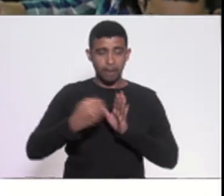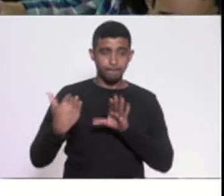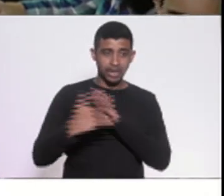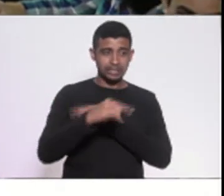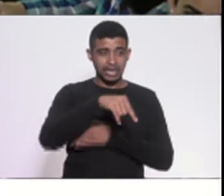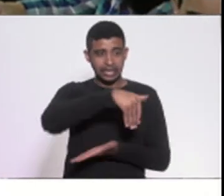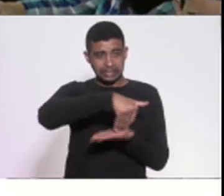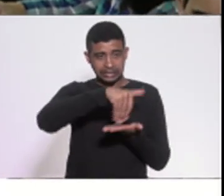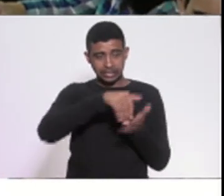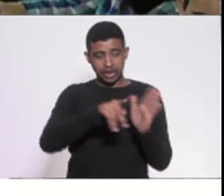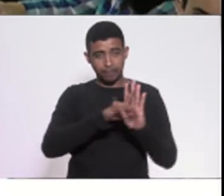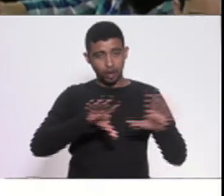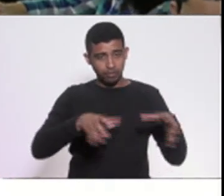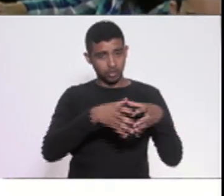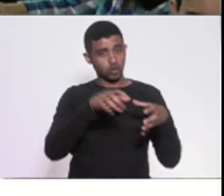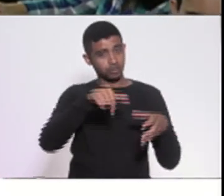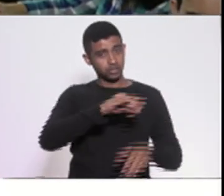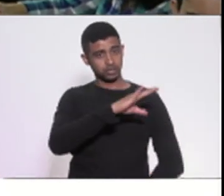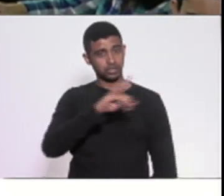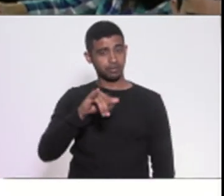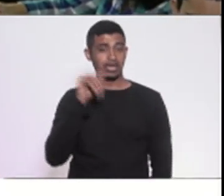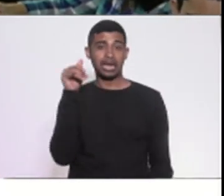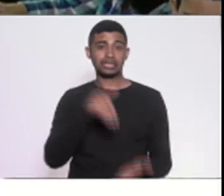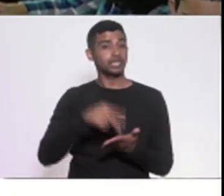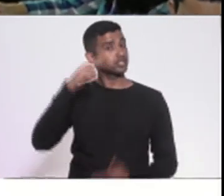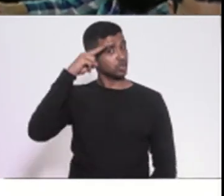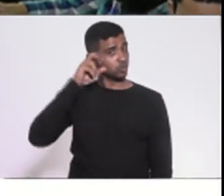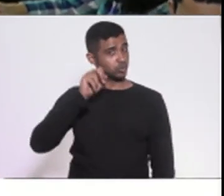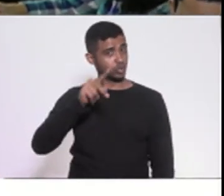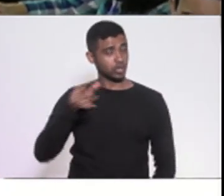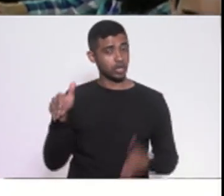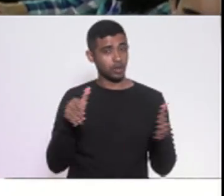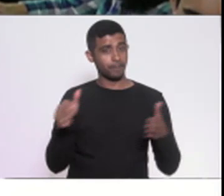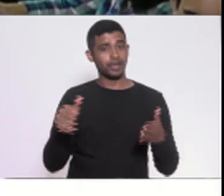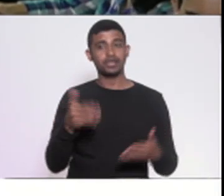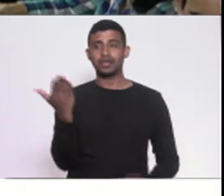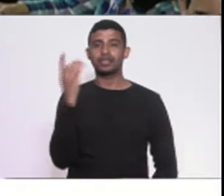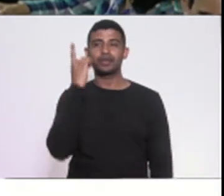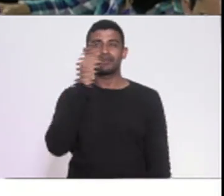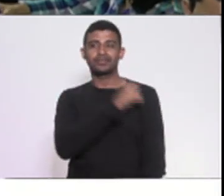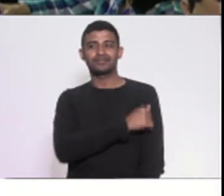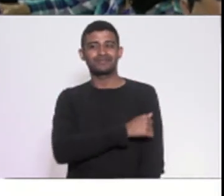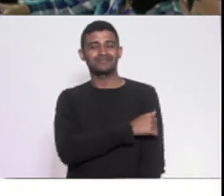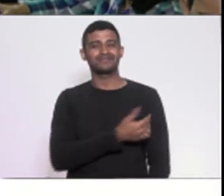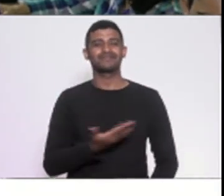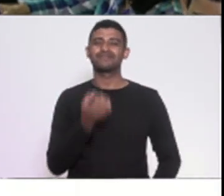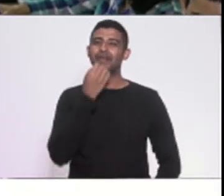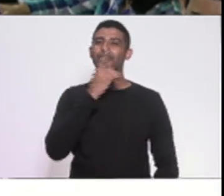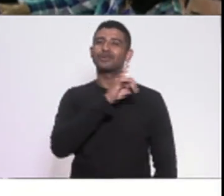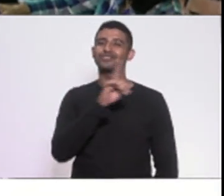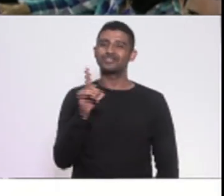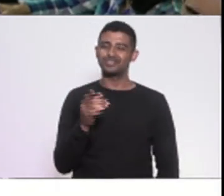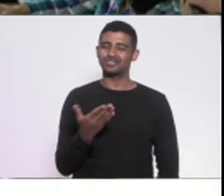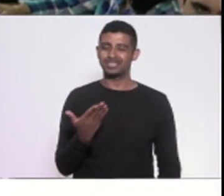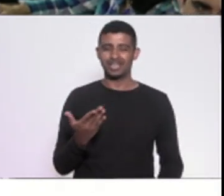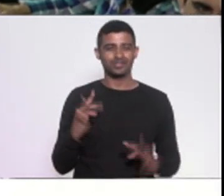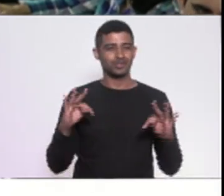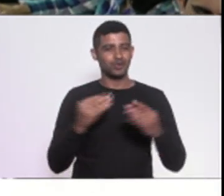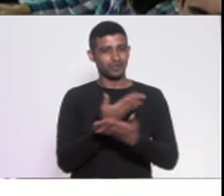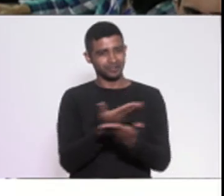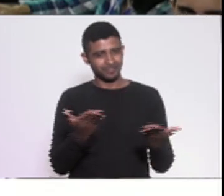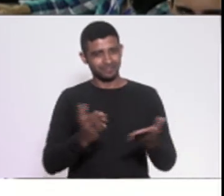da comissão da CPI até a segunda-feira. Deputada enfermeira Rejane. Bem, bom dia a todos e